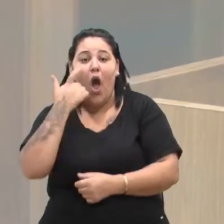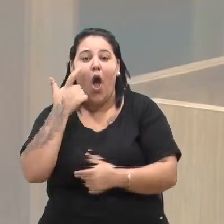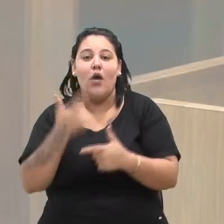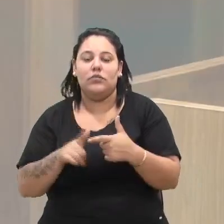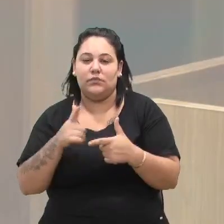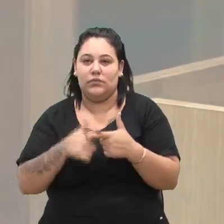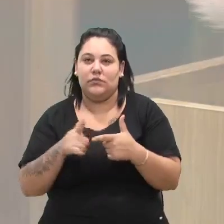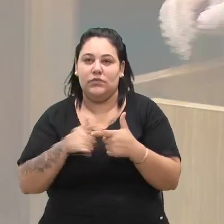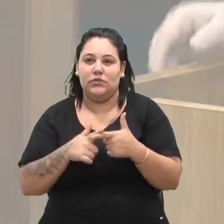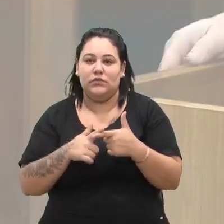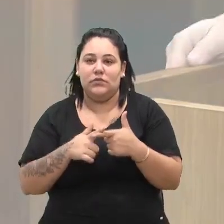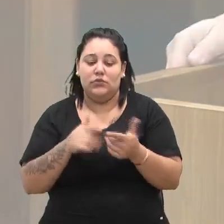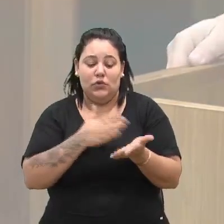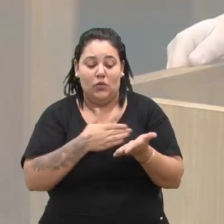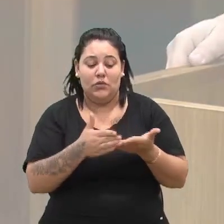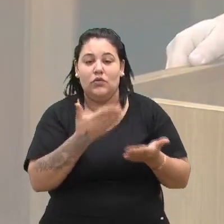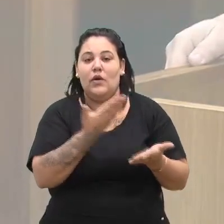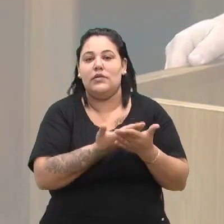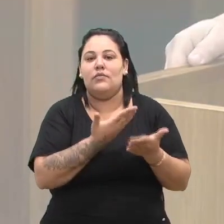quando iniciou as aulas.